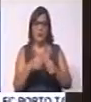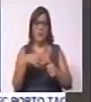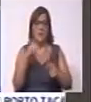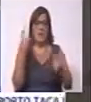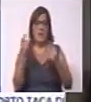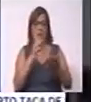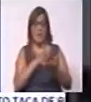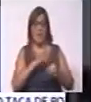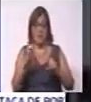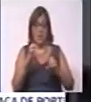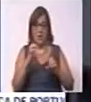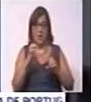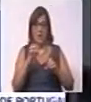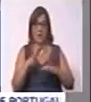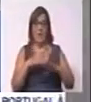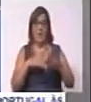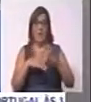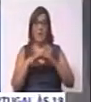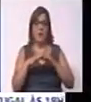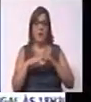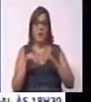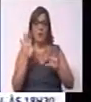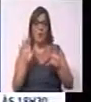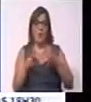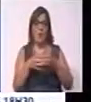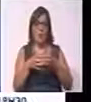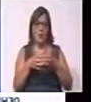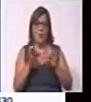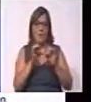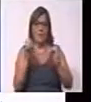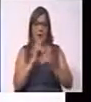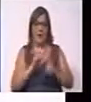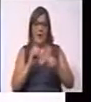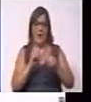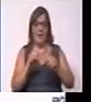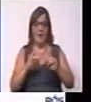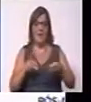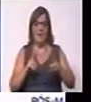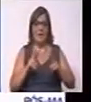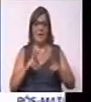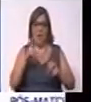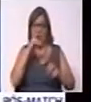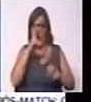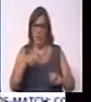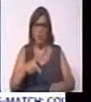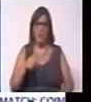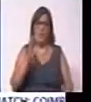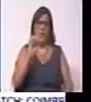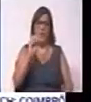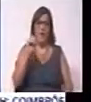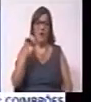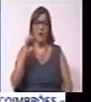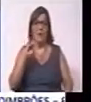cientistas controlar excessos para uma comunidade sem fios o livro de combustíveis fósseis e mais preparava